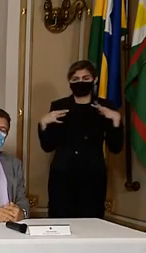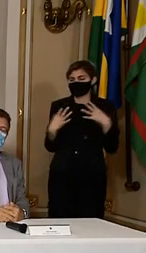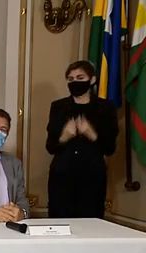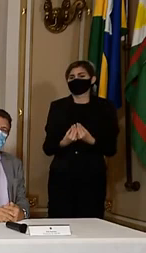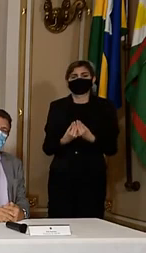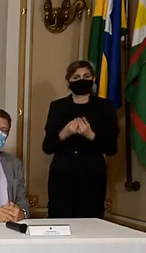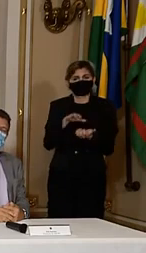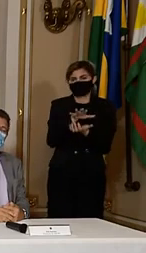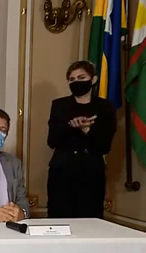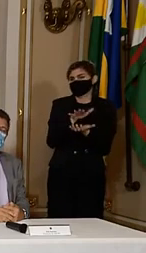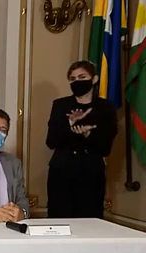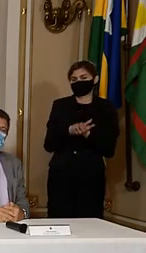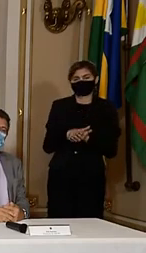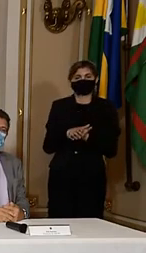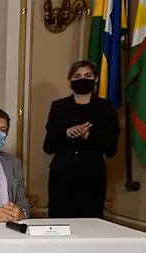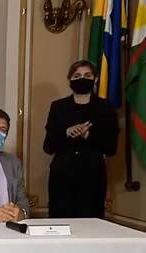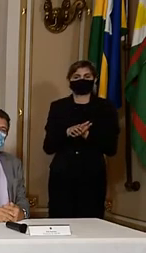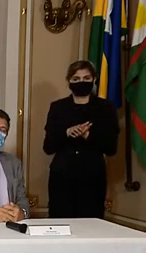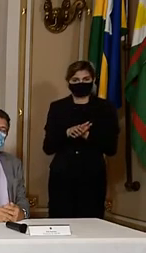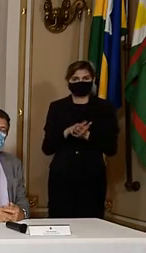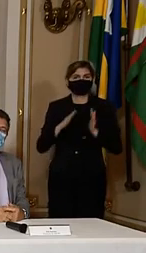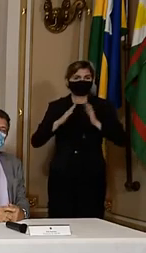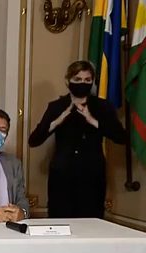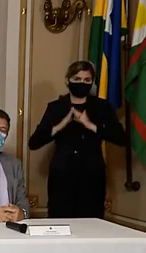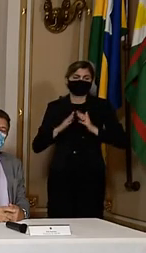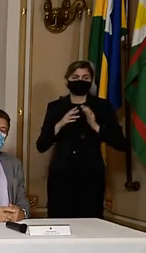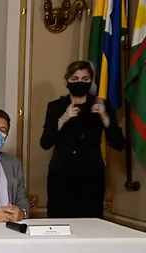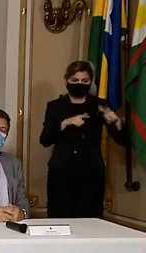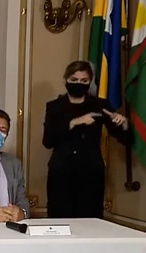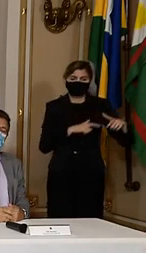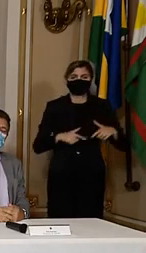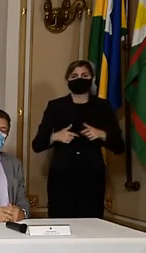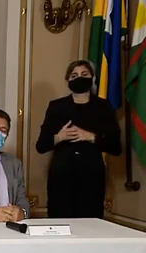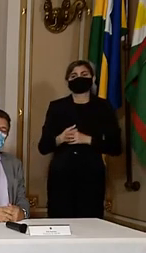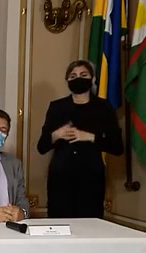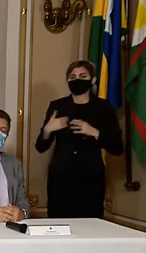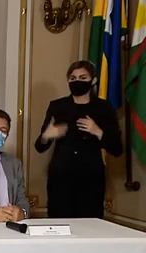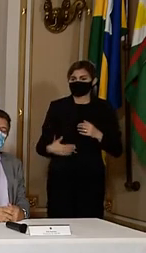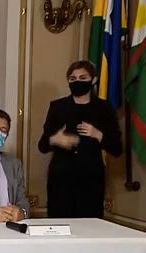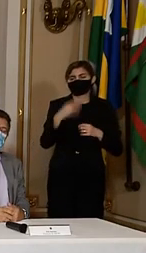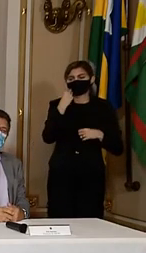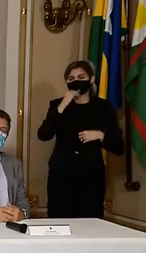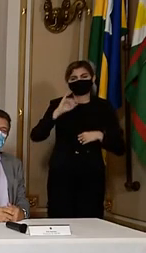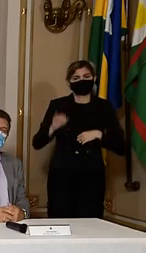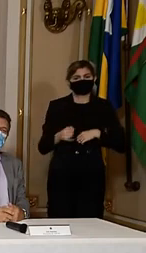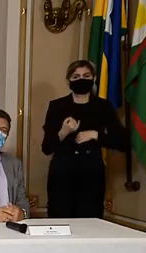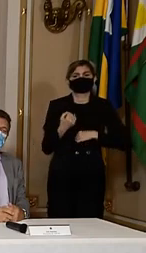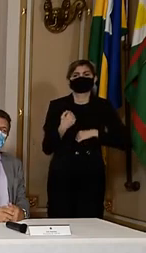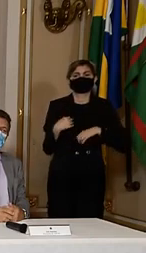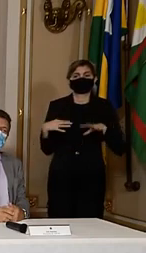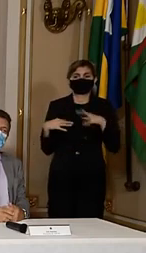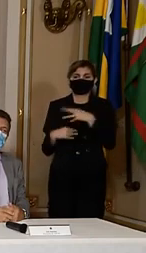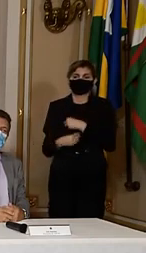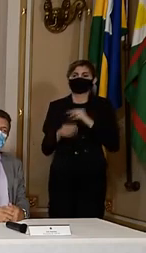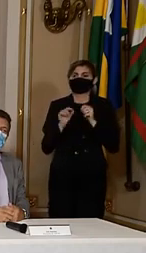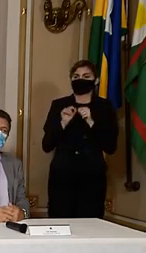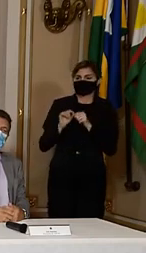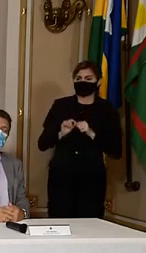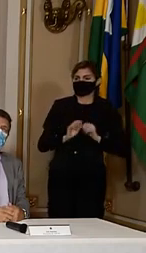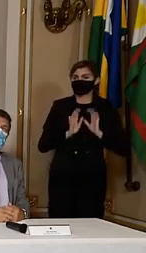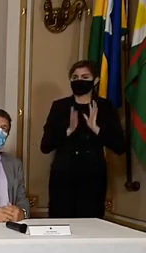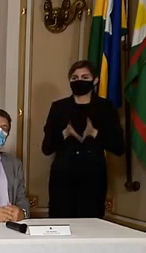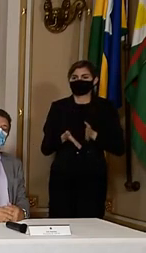todos pernambucanos em Pernambucanas que moram nessas áreas vamos aproveitar tudo que nós já